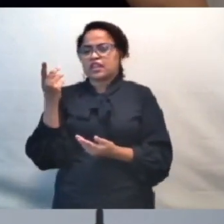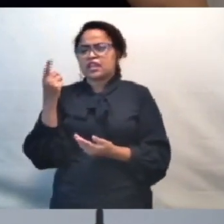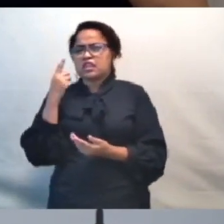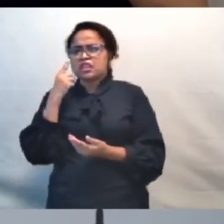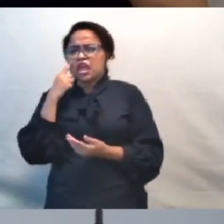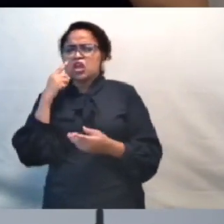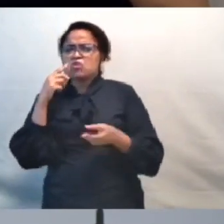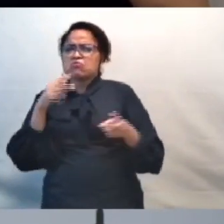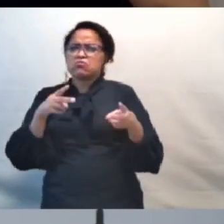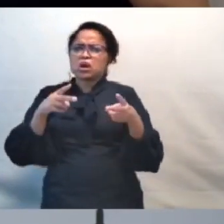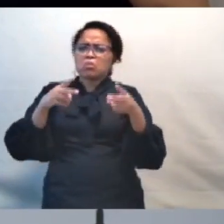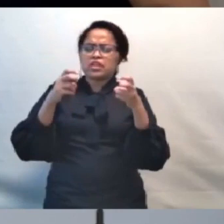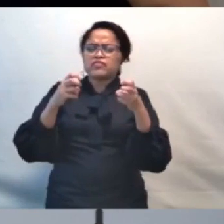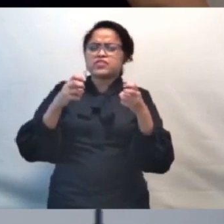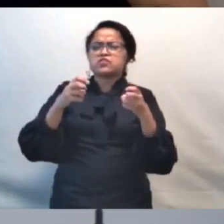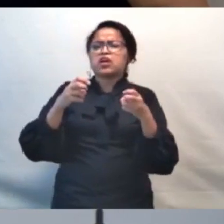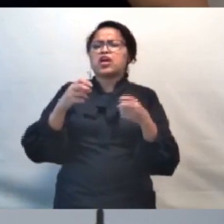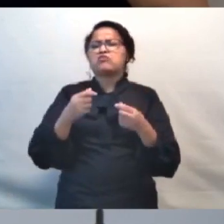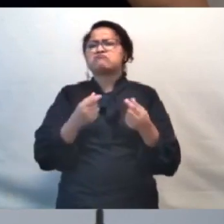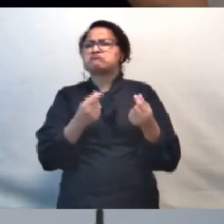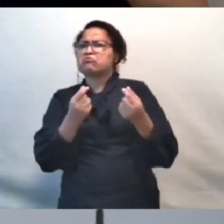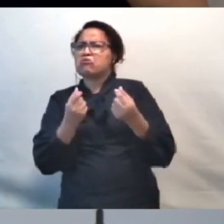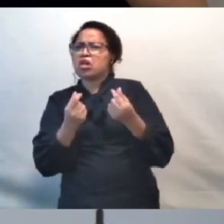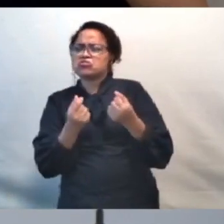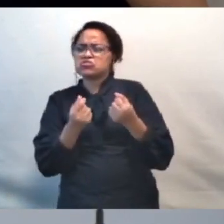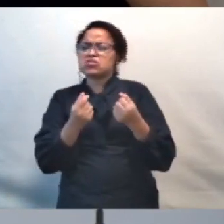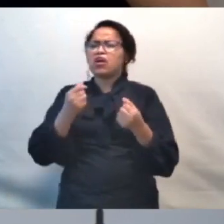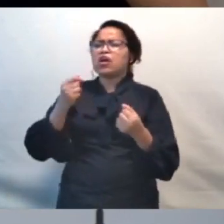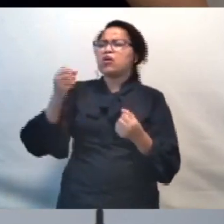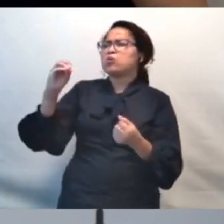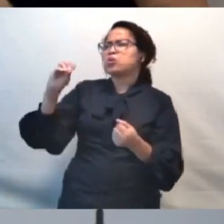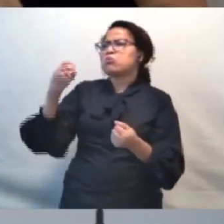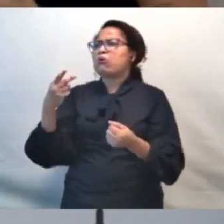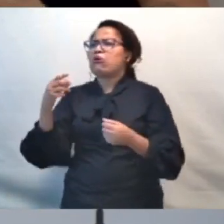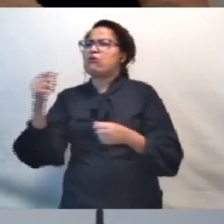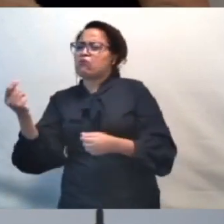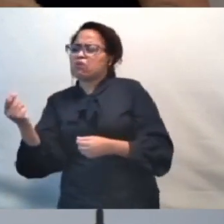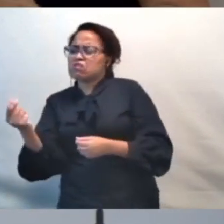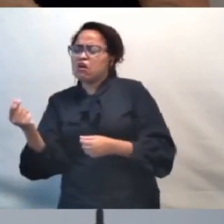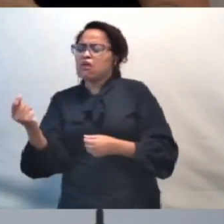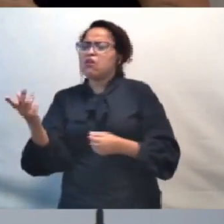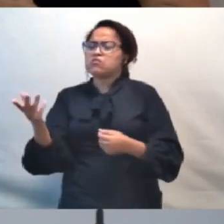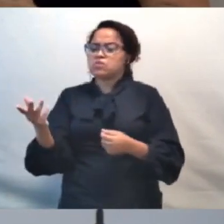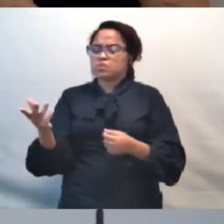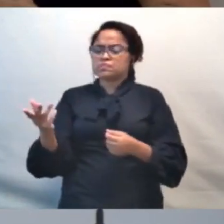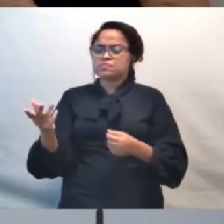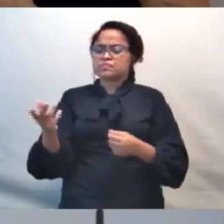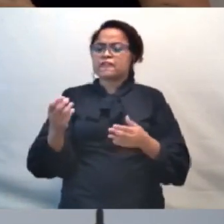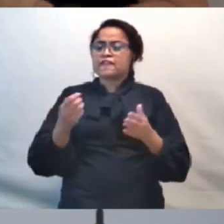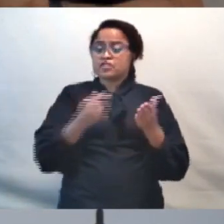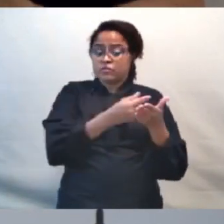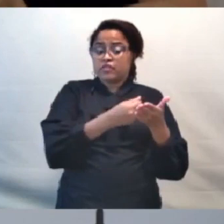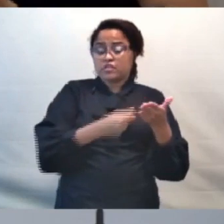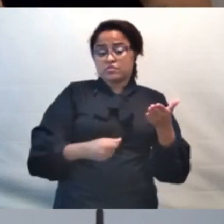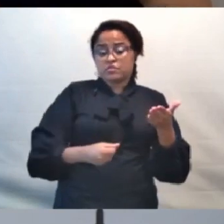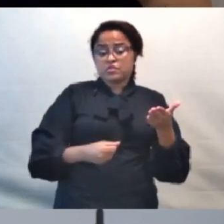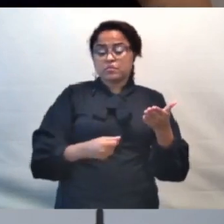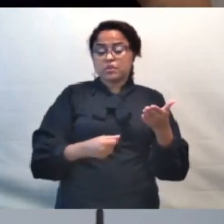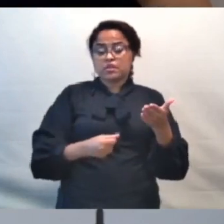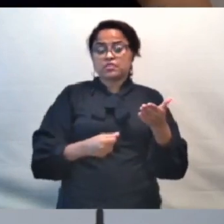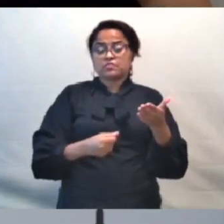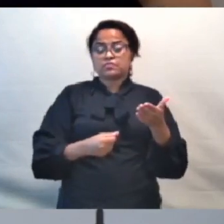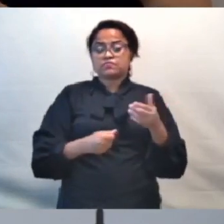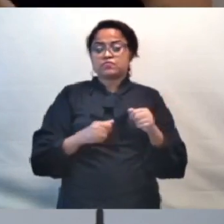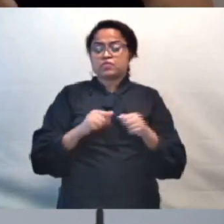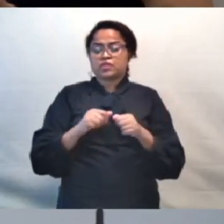valor de tanto ou de tanto, que a gente faz o nosso orçamento... Há uma espécie de boa